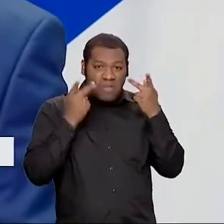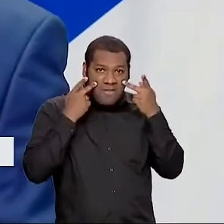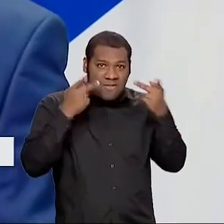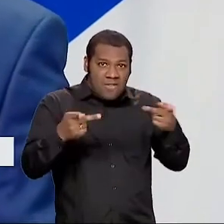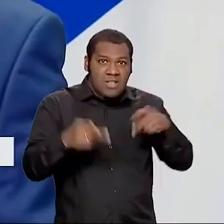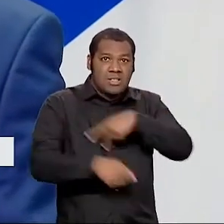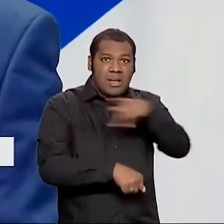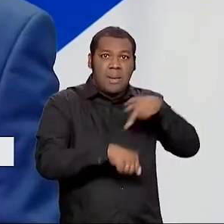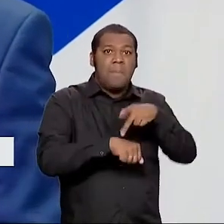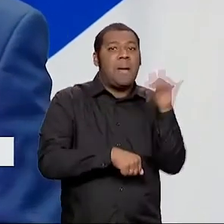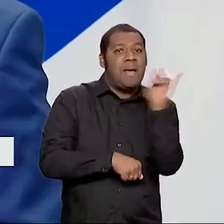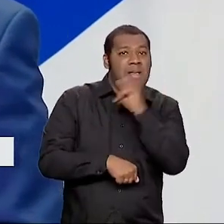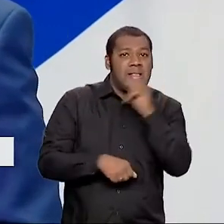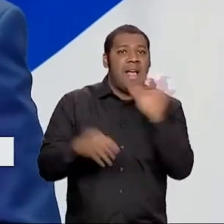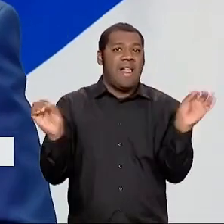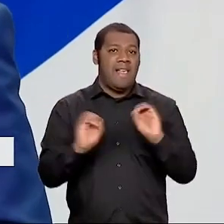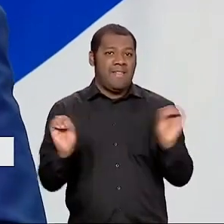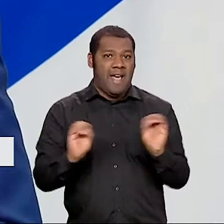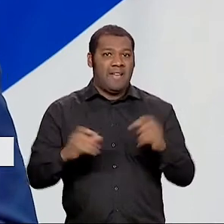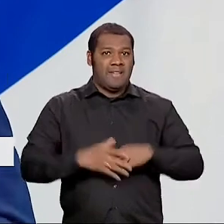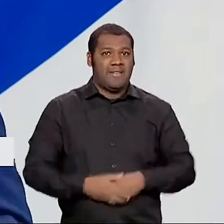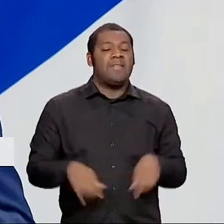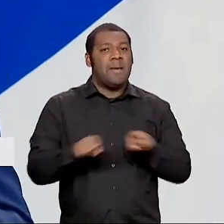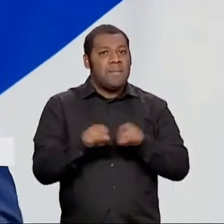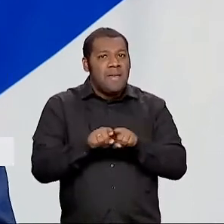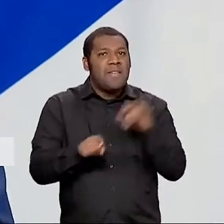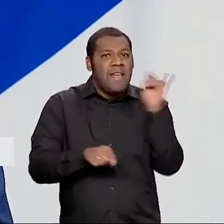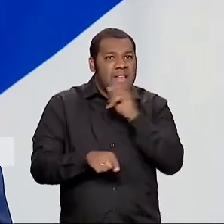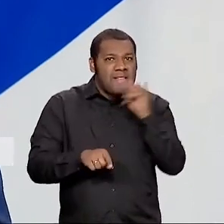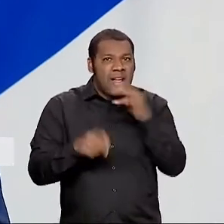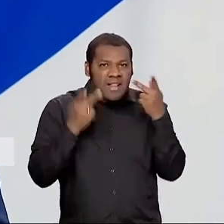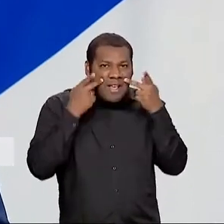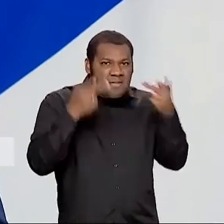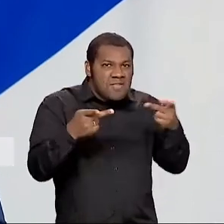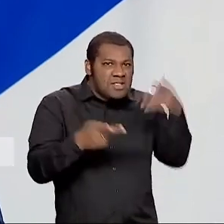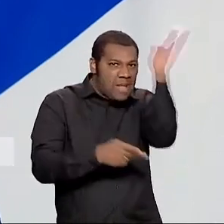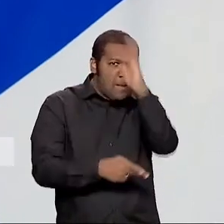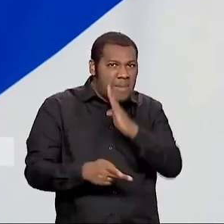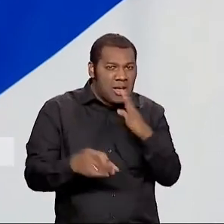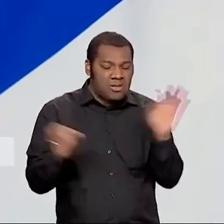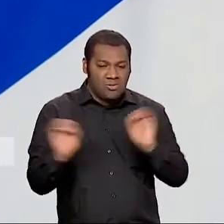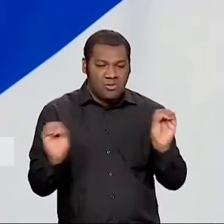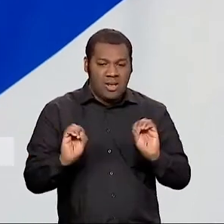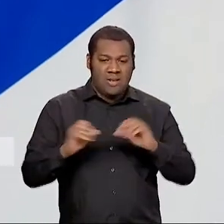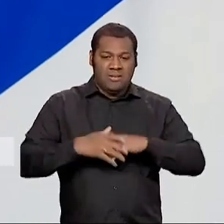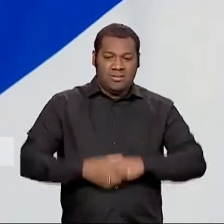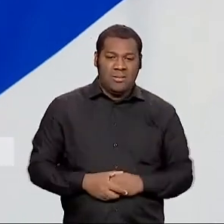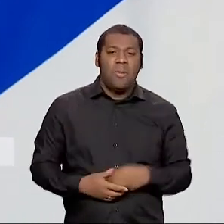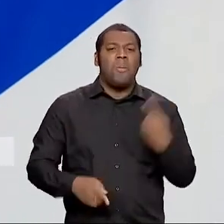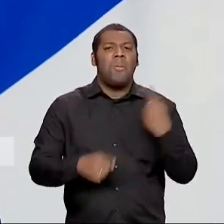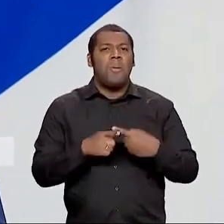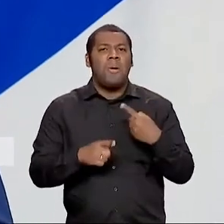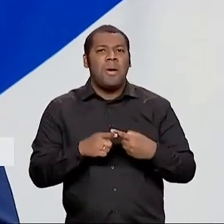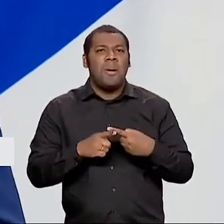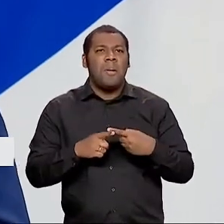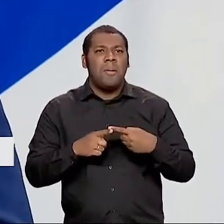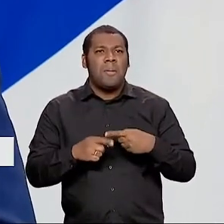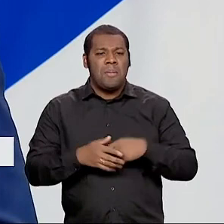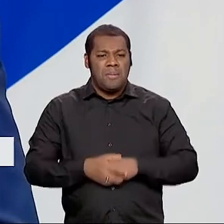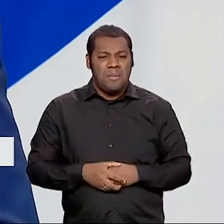Brasil. Era uma certa perplexidade, sobretudo porque a Itália é um país que